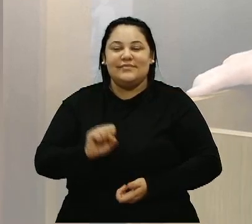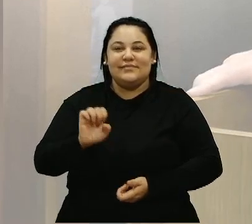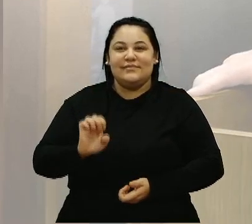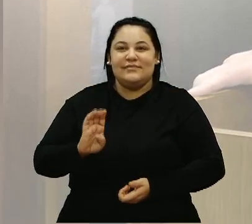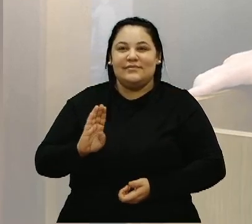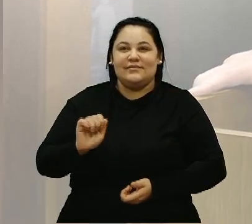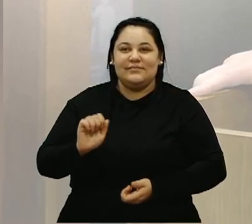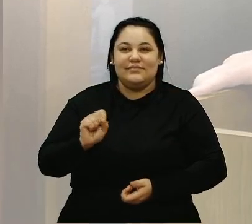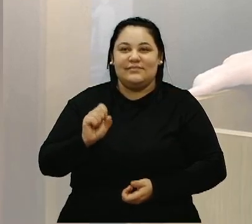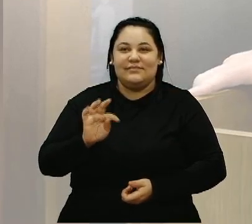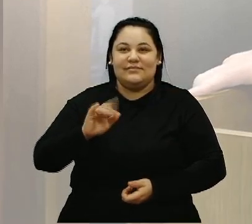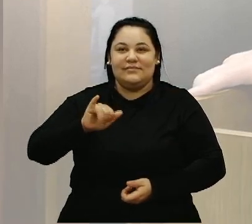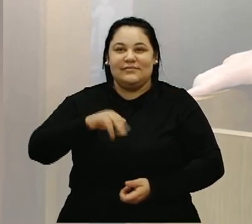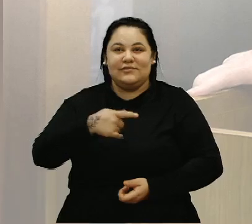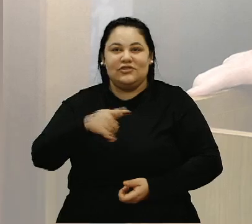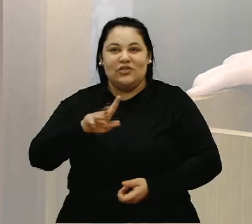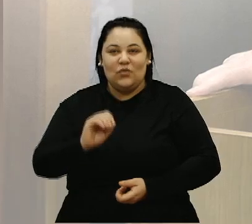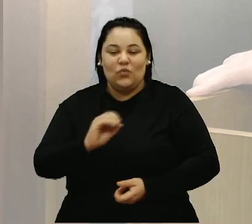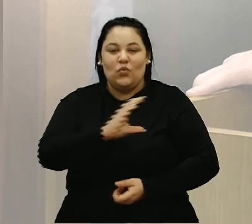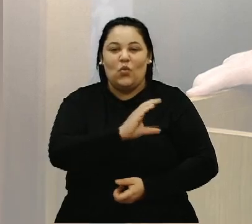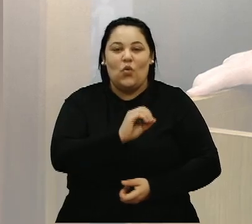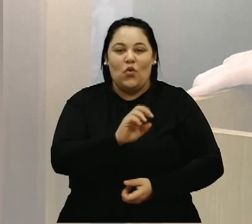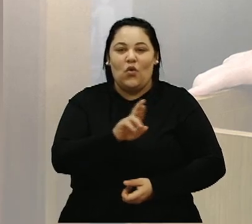Correia, poeta, escritor,